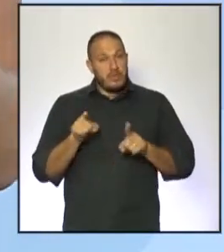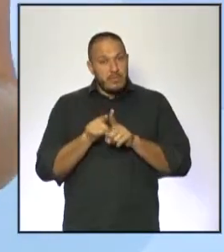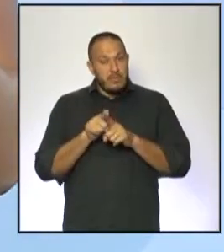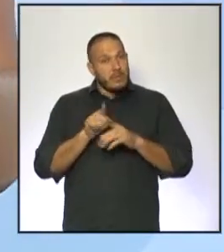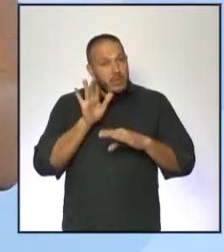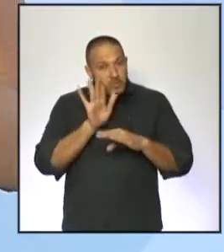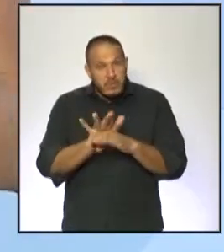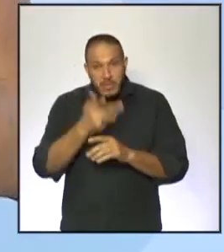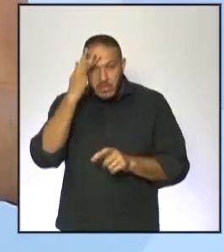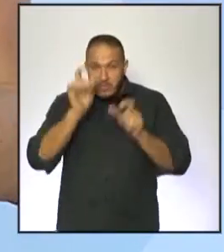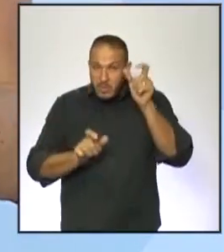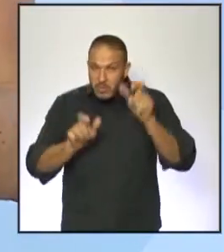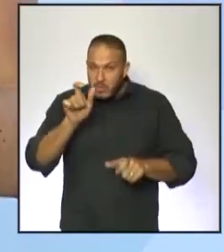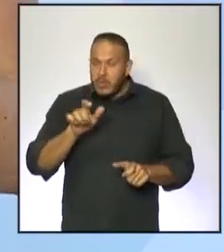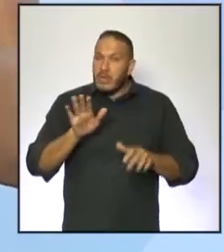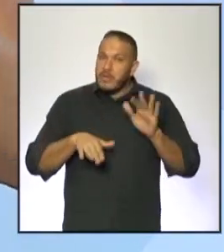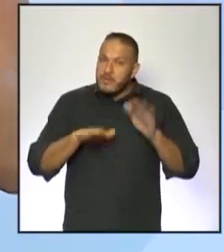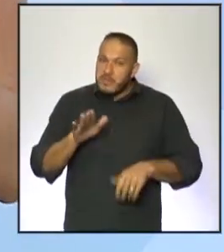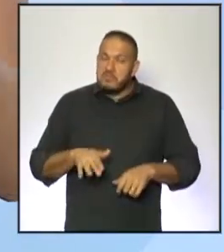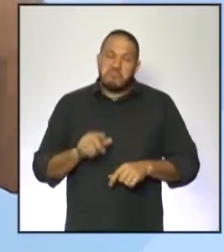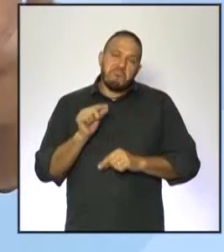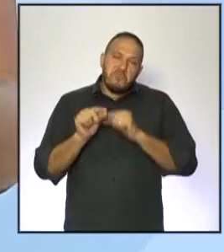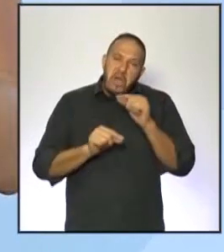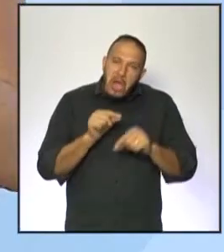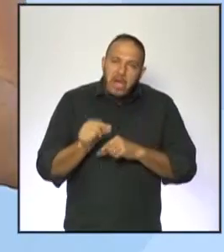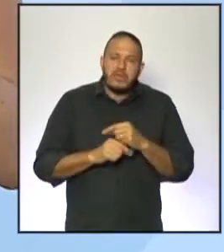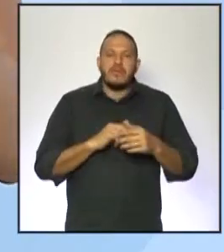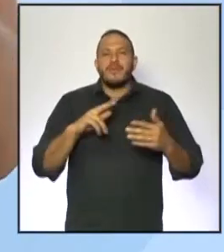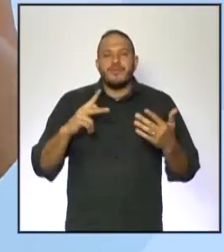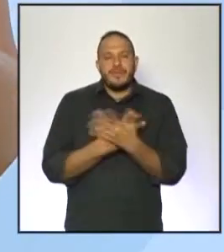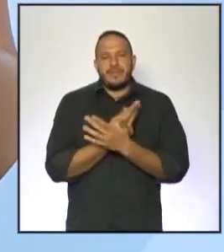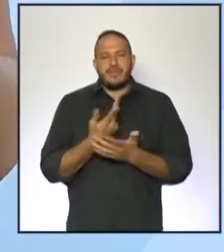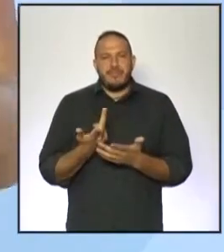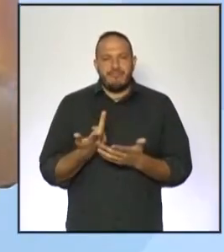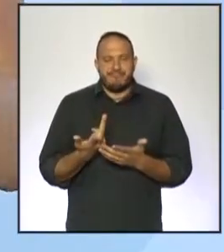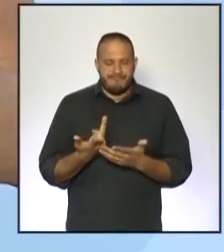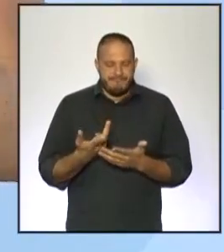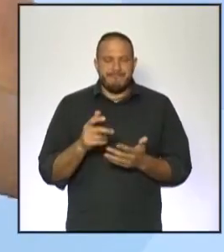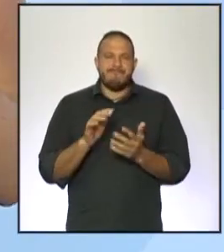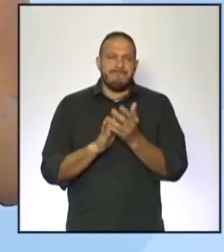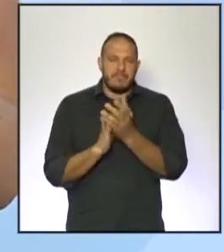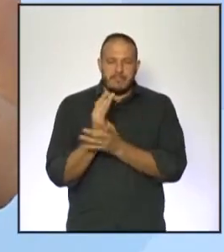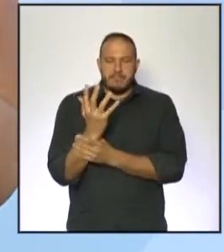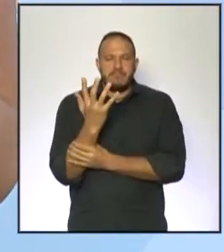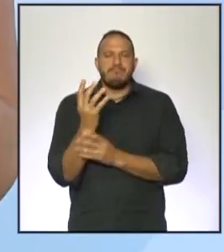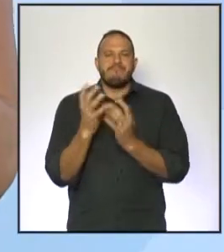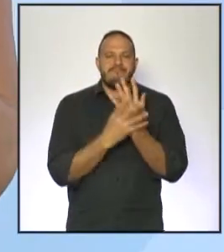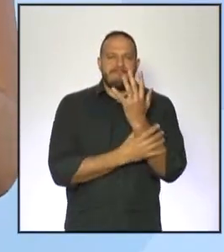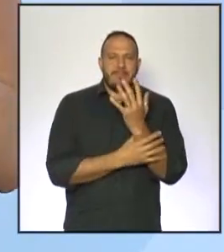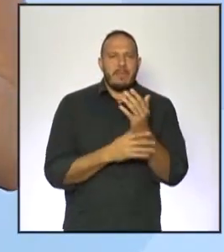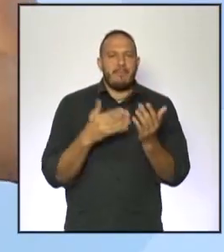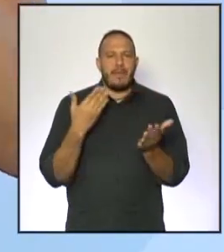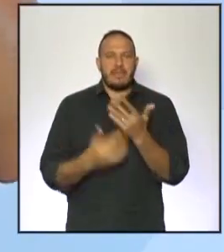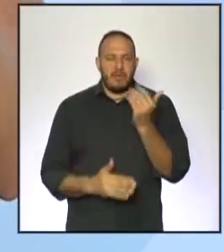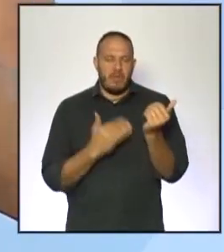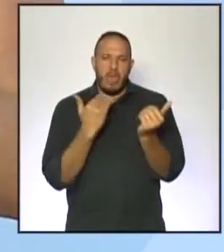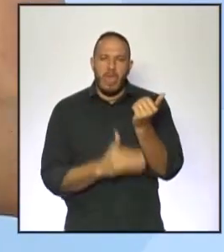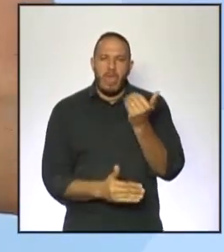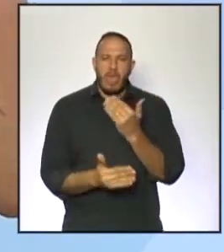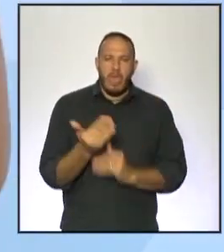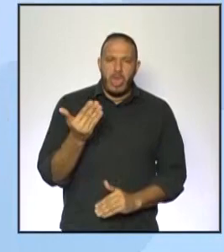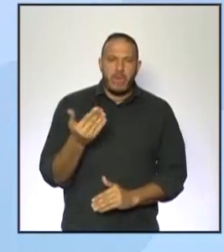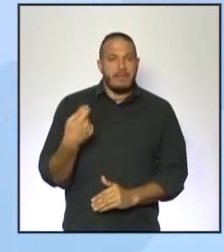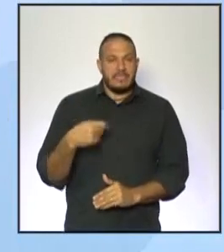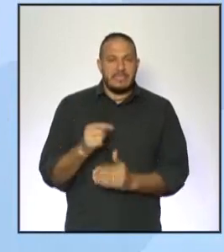algum motivo em especial, perderam essa parte, esse membro que é tão importante do nosso corpo. Mas